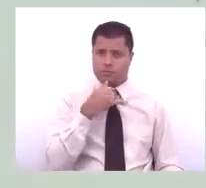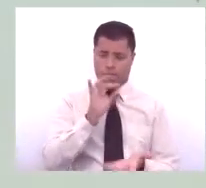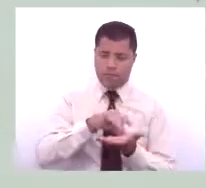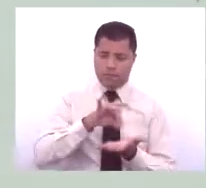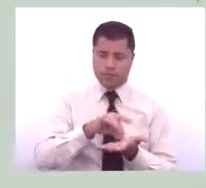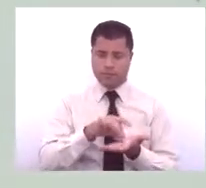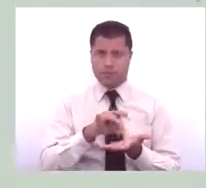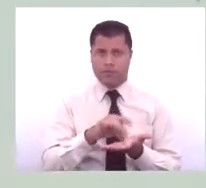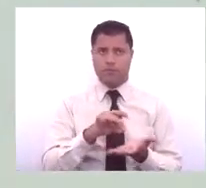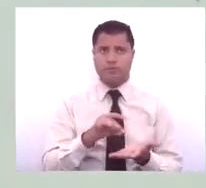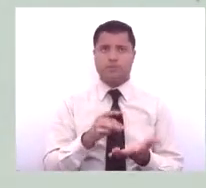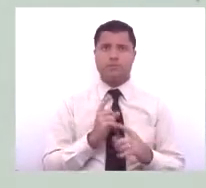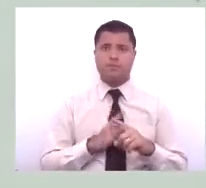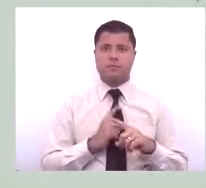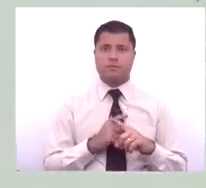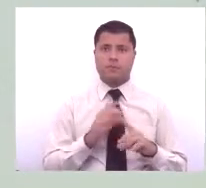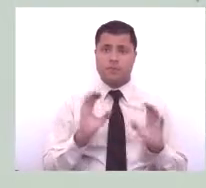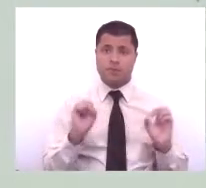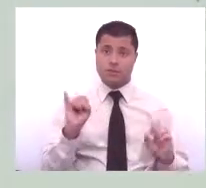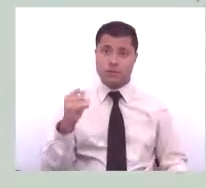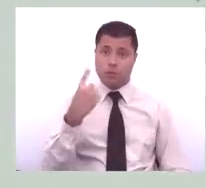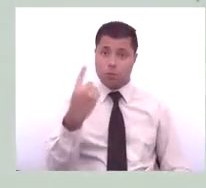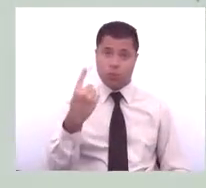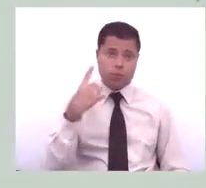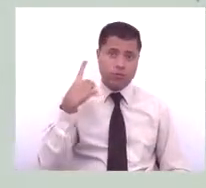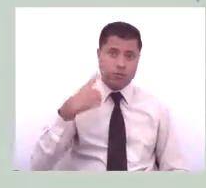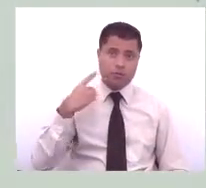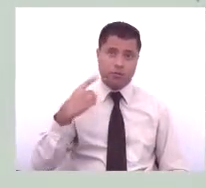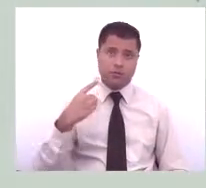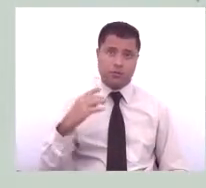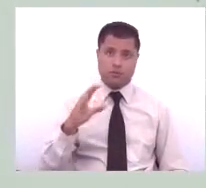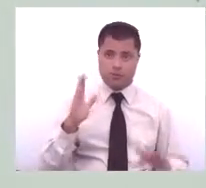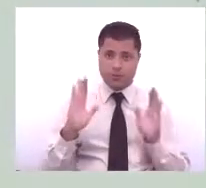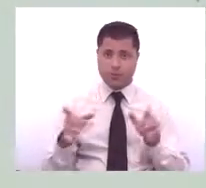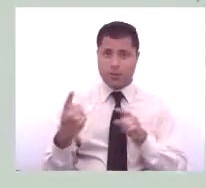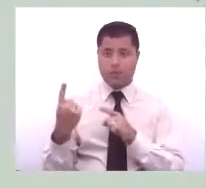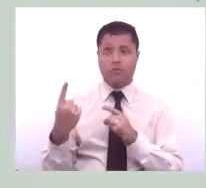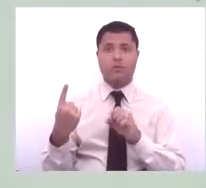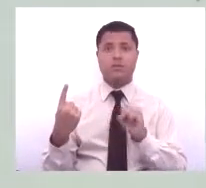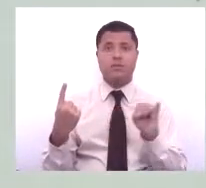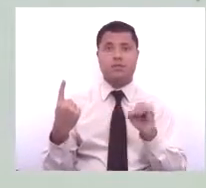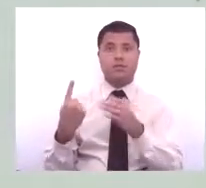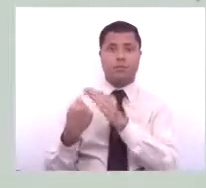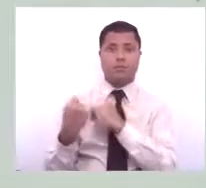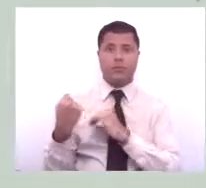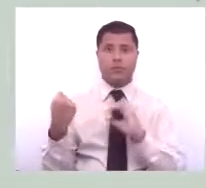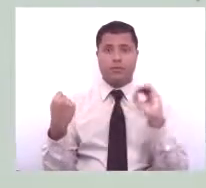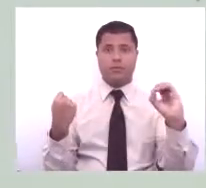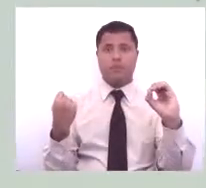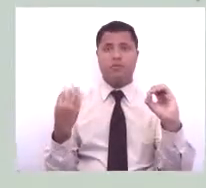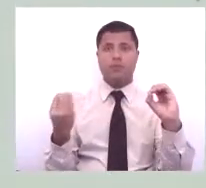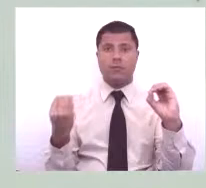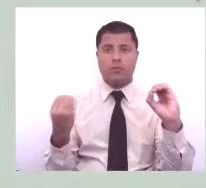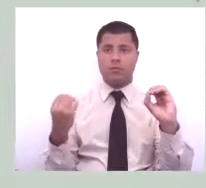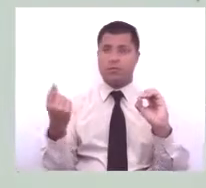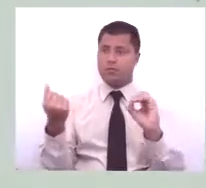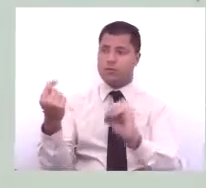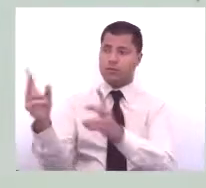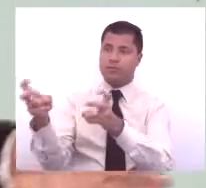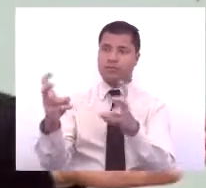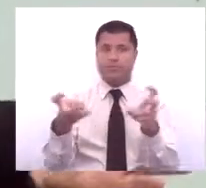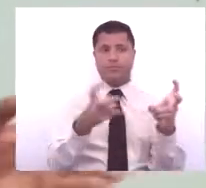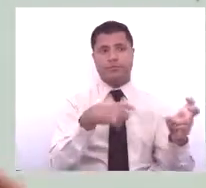porque se com um deputado já estava ruim para a nossa cidade trazer verba, imagina sem nenhum. Então, eu fico